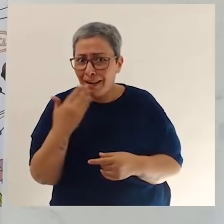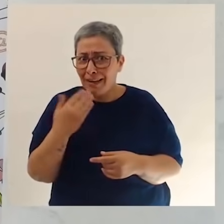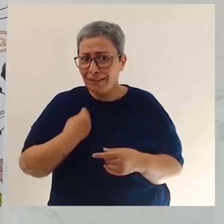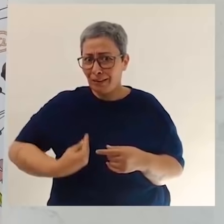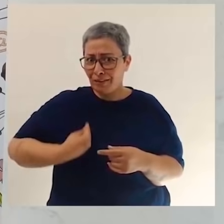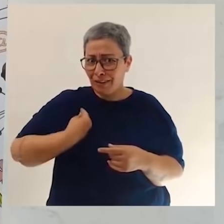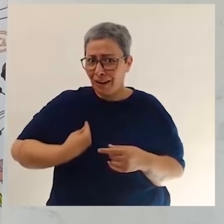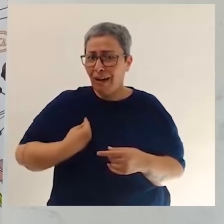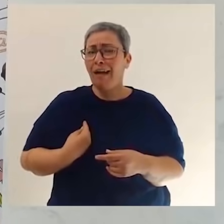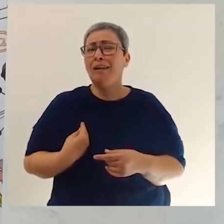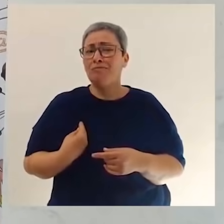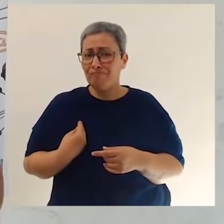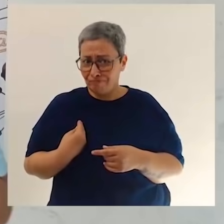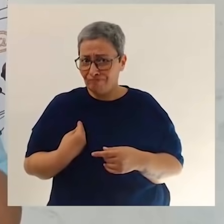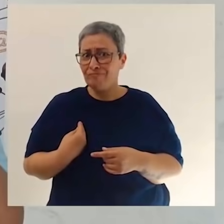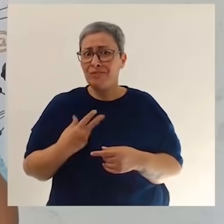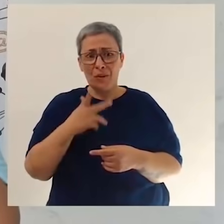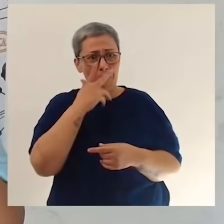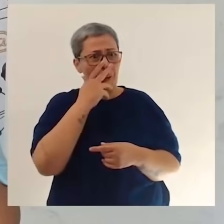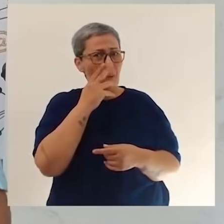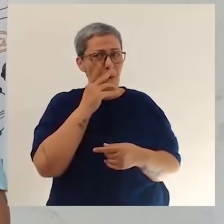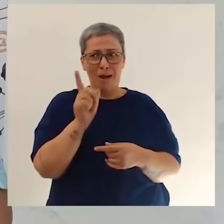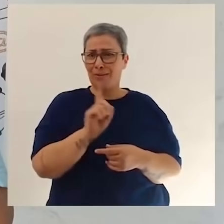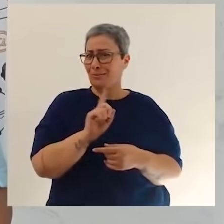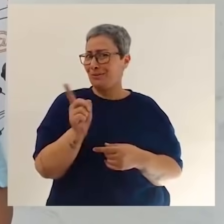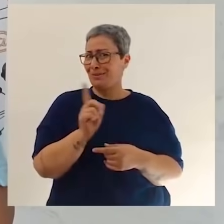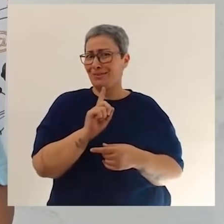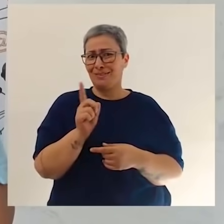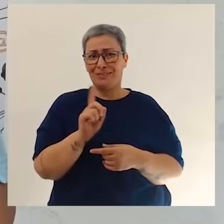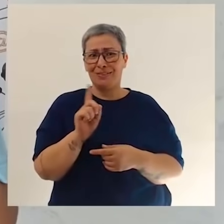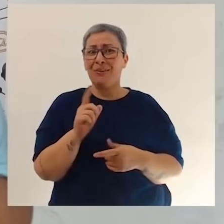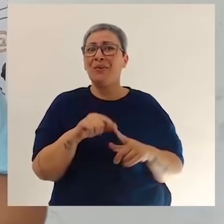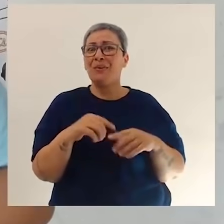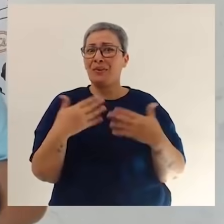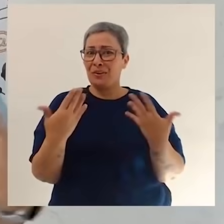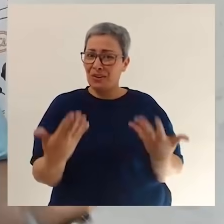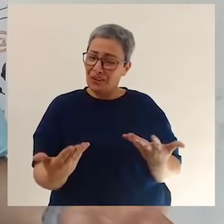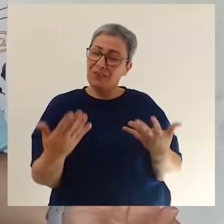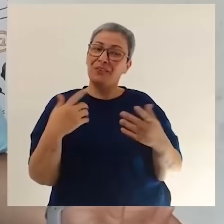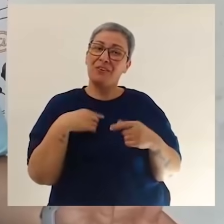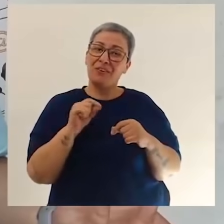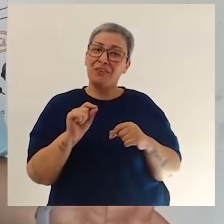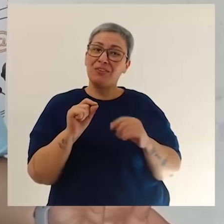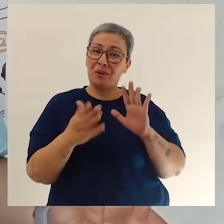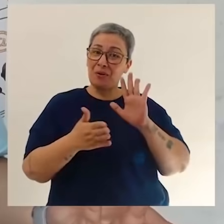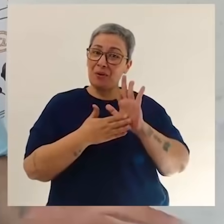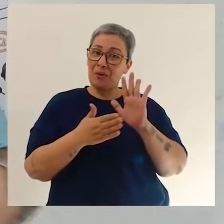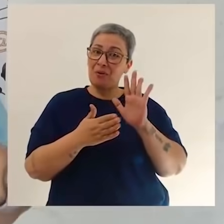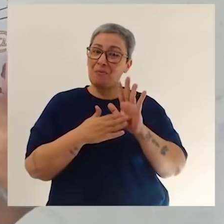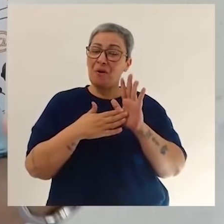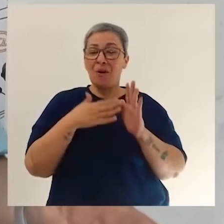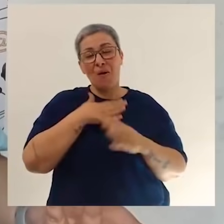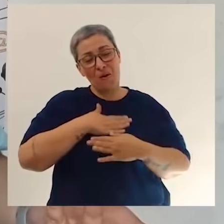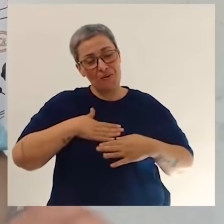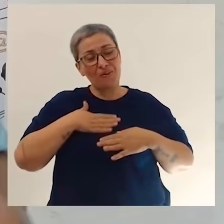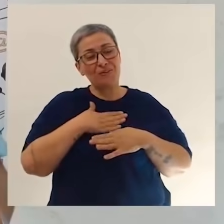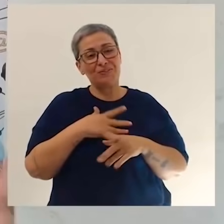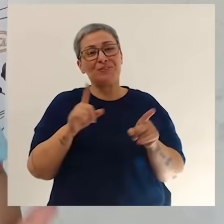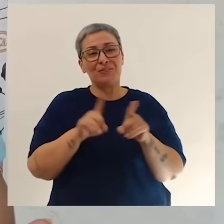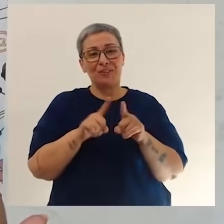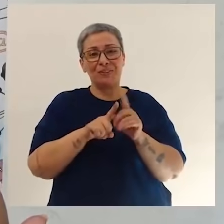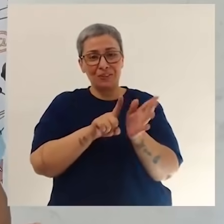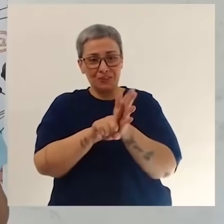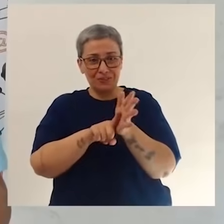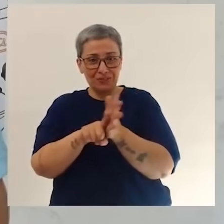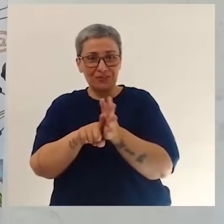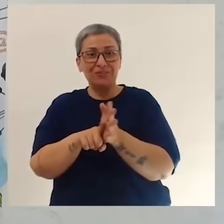fácil sobreviver lá? Eu acho que não. Então era isso que eu propus, que eu gostaria que vocês